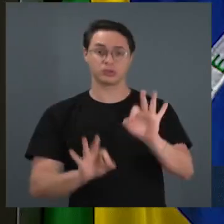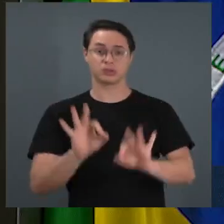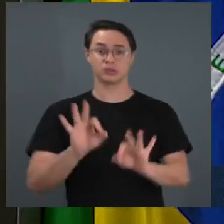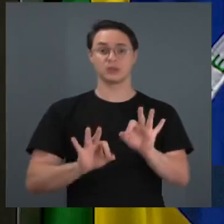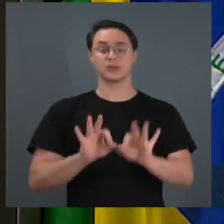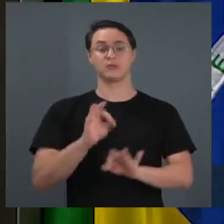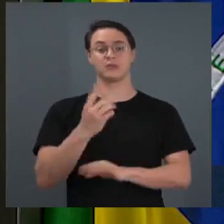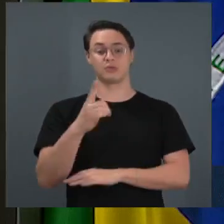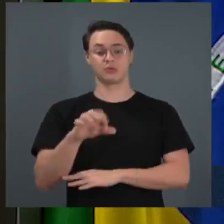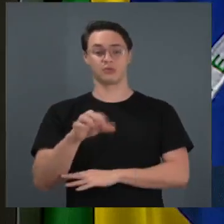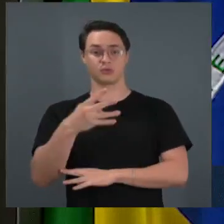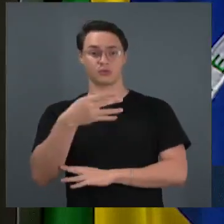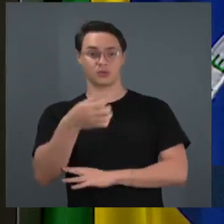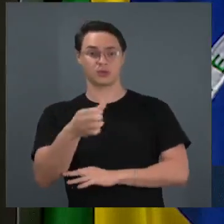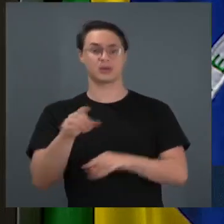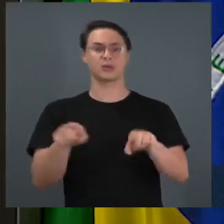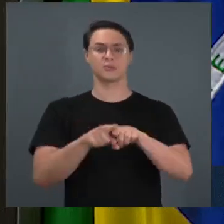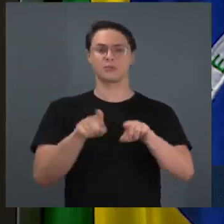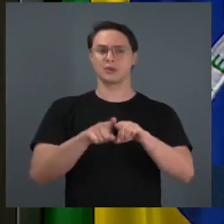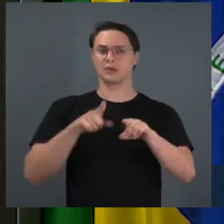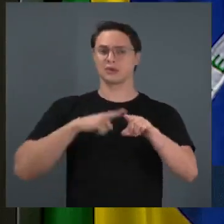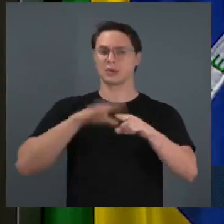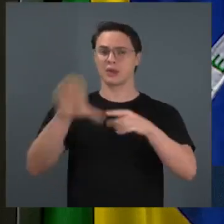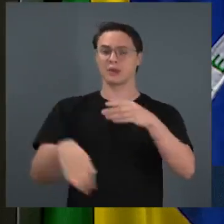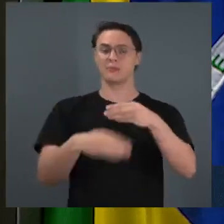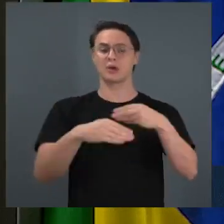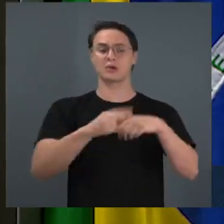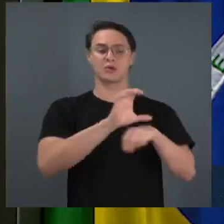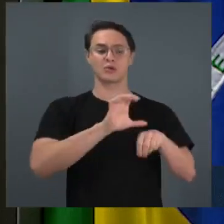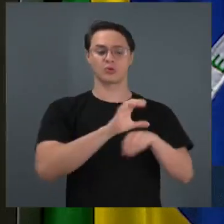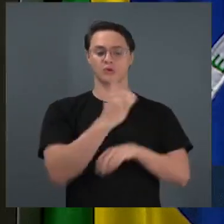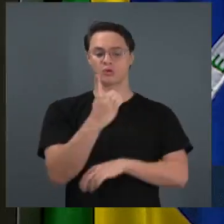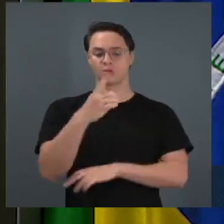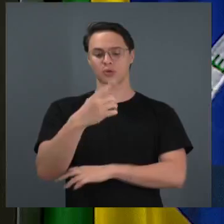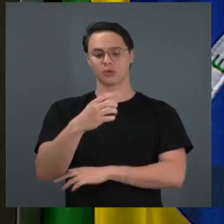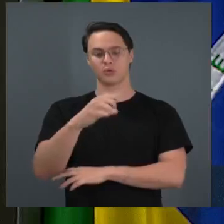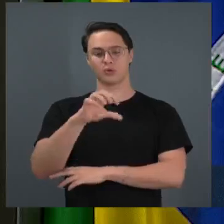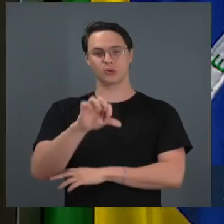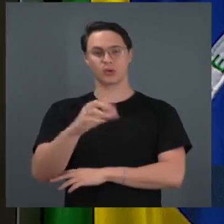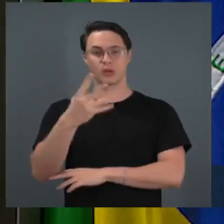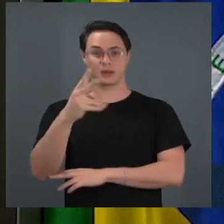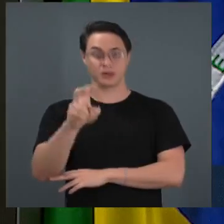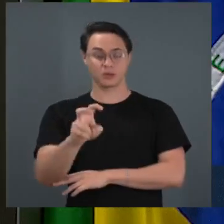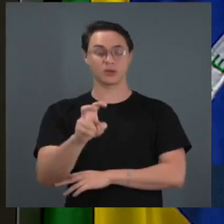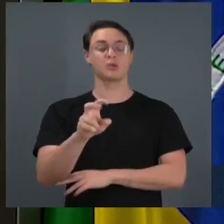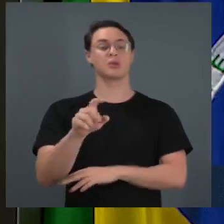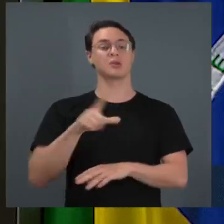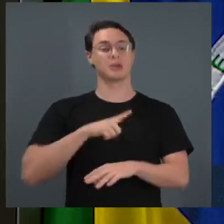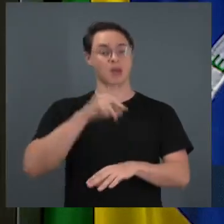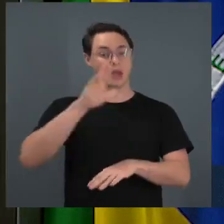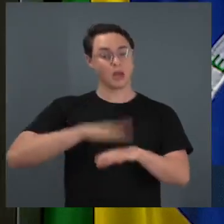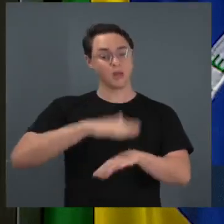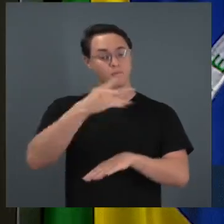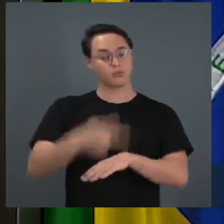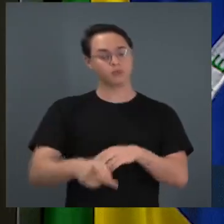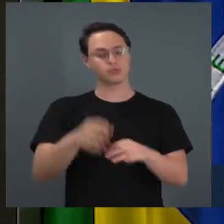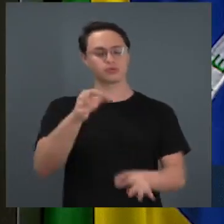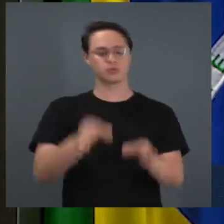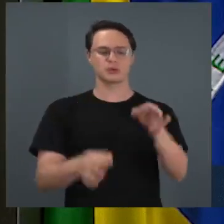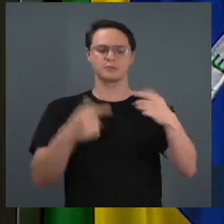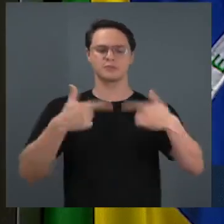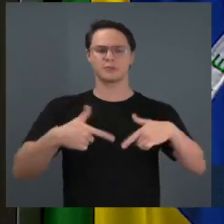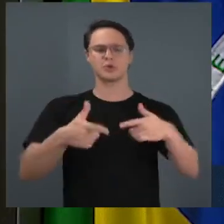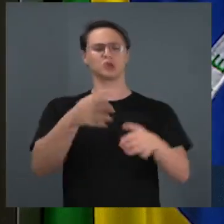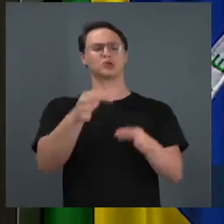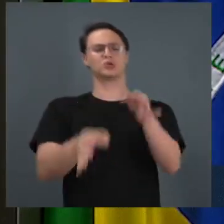e principalmente após a Emenda Constitucional 45 de 2004, cabe à Justiça do Trabalho julgar